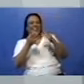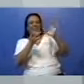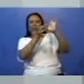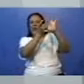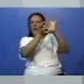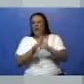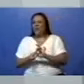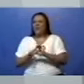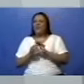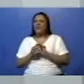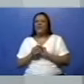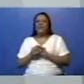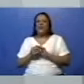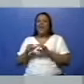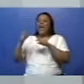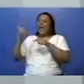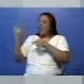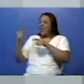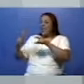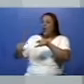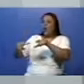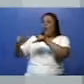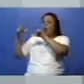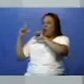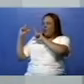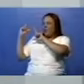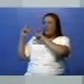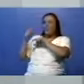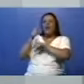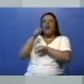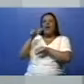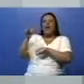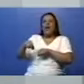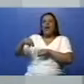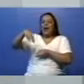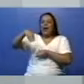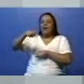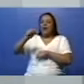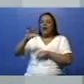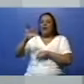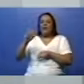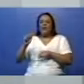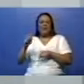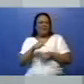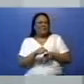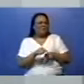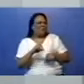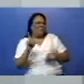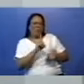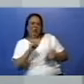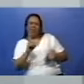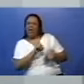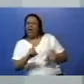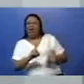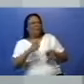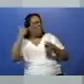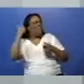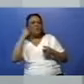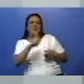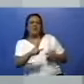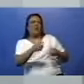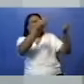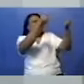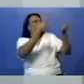então, eu tenho mais uma tirinha, que é da Mafalda. E aí, não dá, por mais que a professora explique,